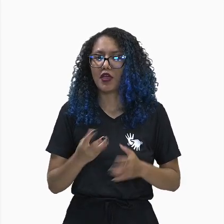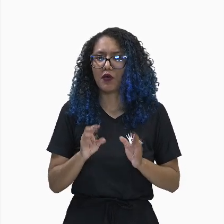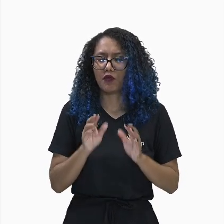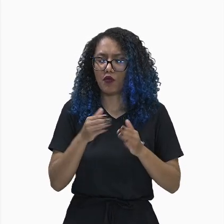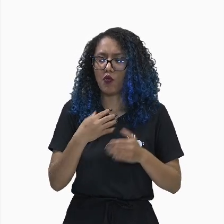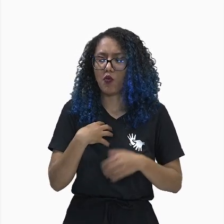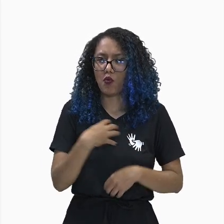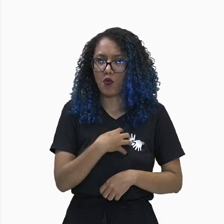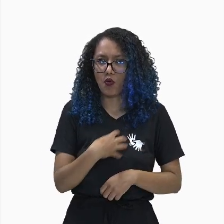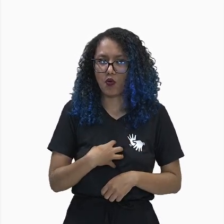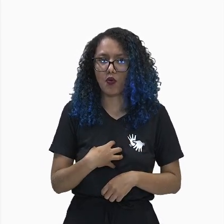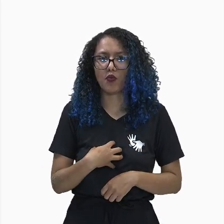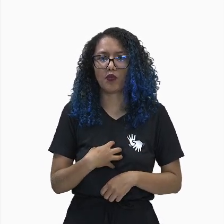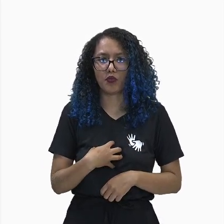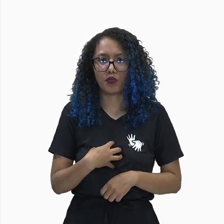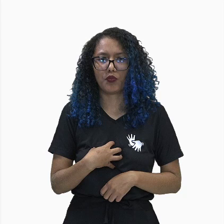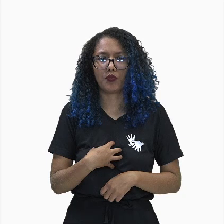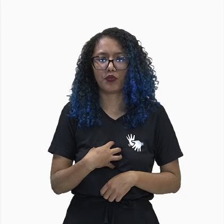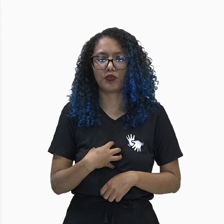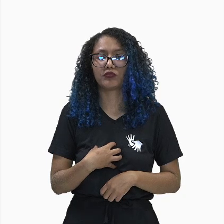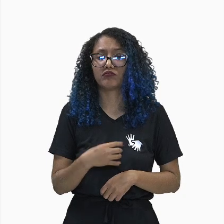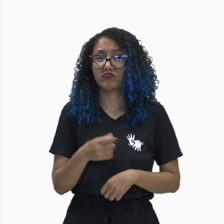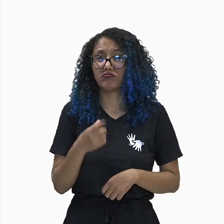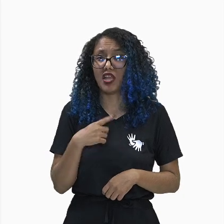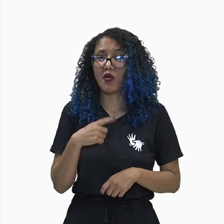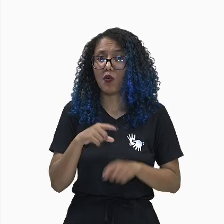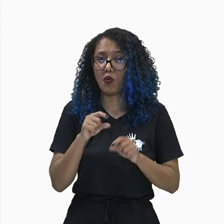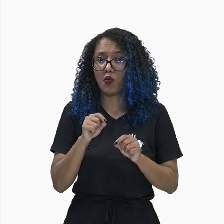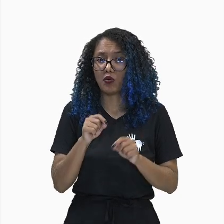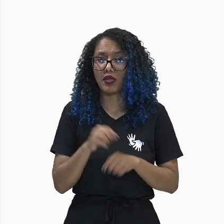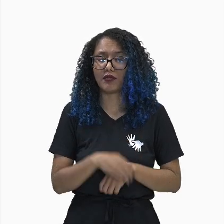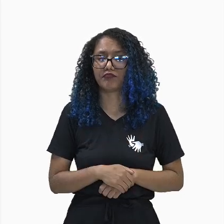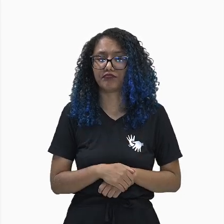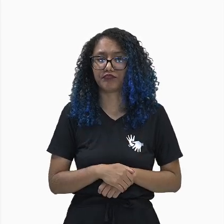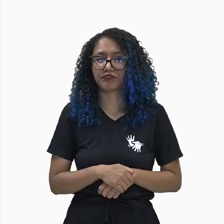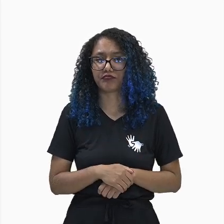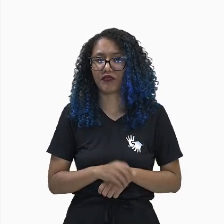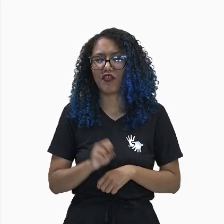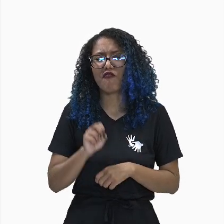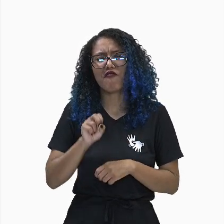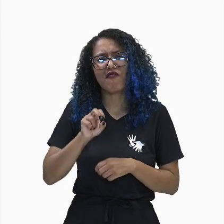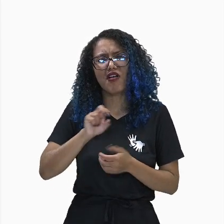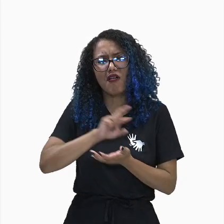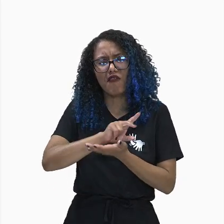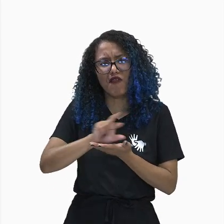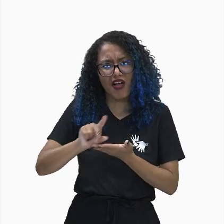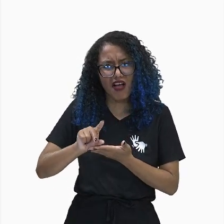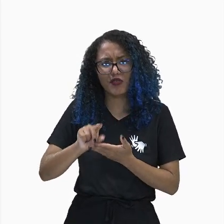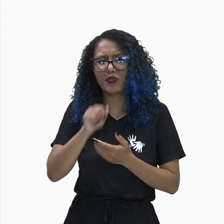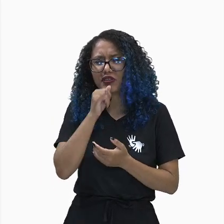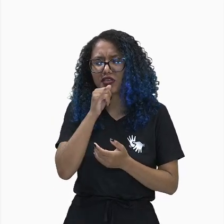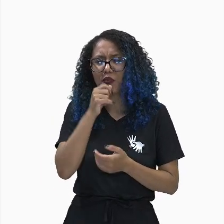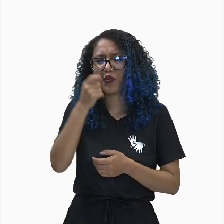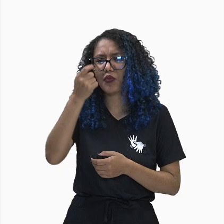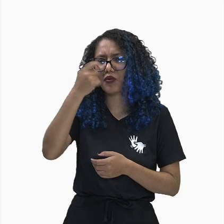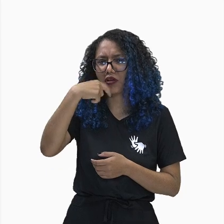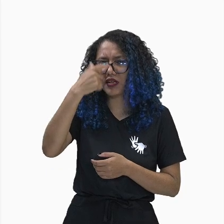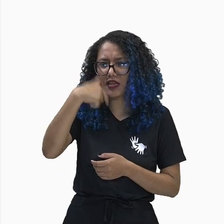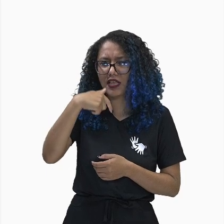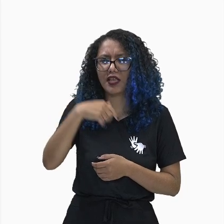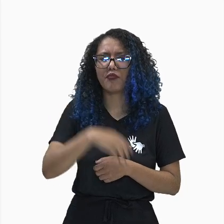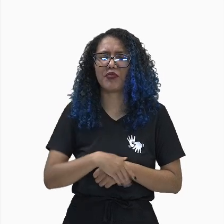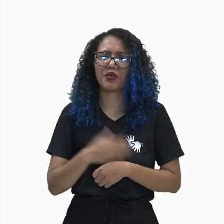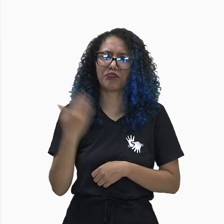infecções são causadas por micro-organismos patogênicos. E aí nós temos gripes, pneumonias,